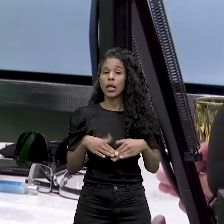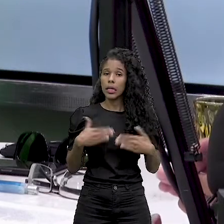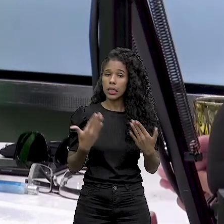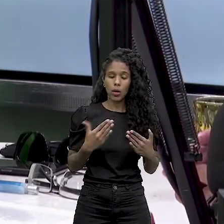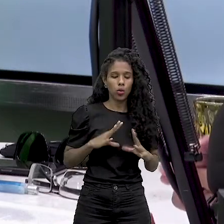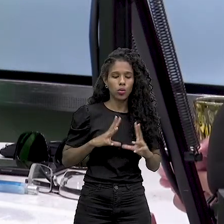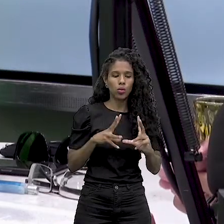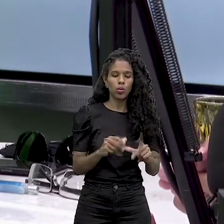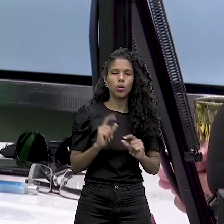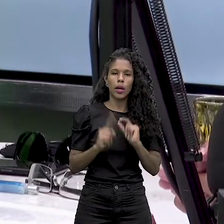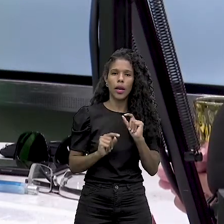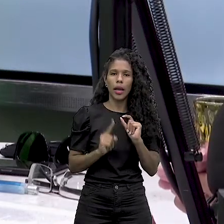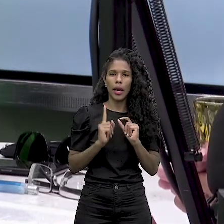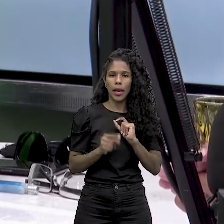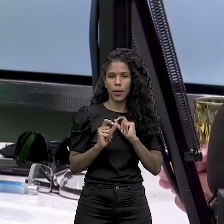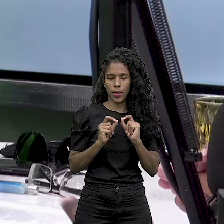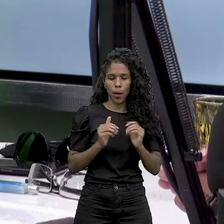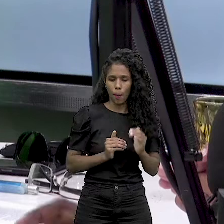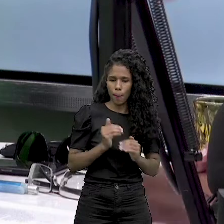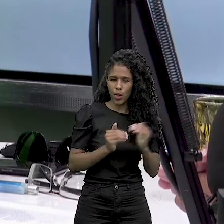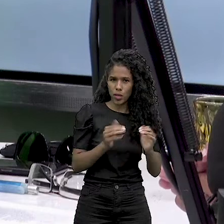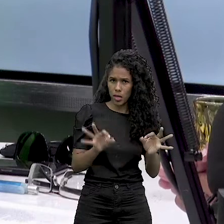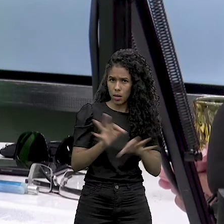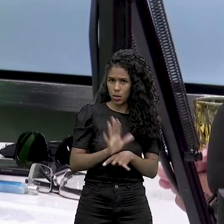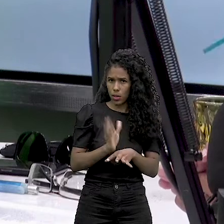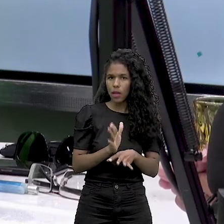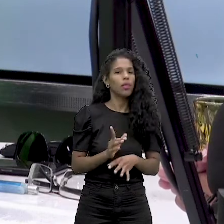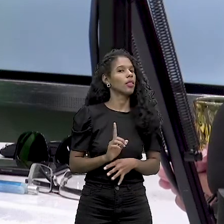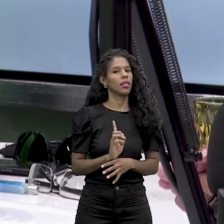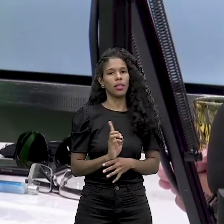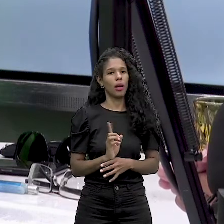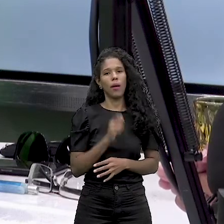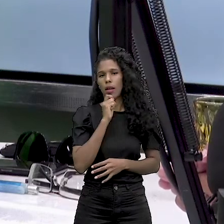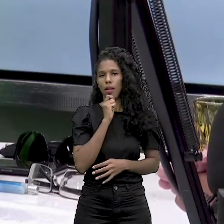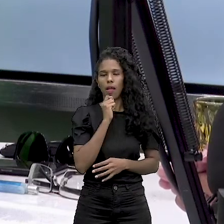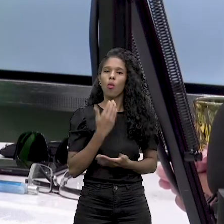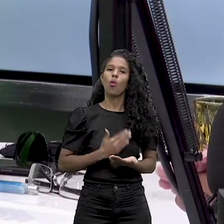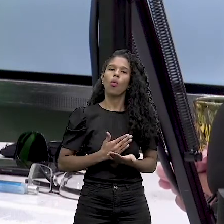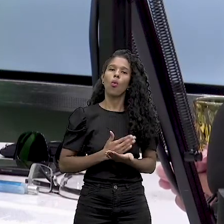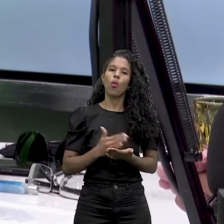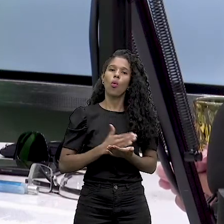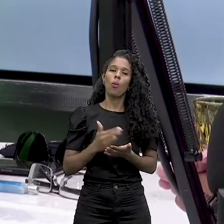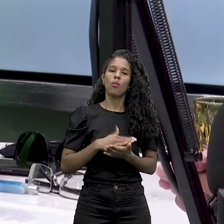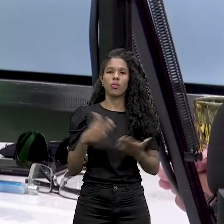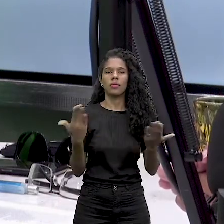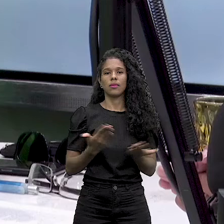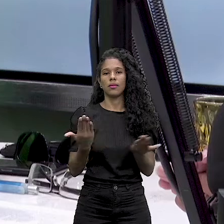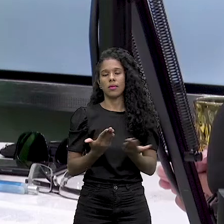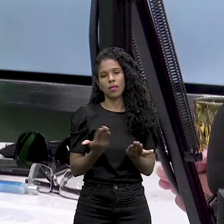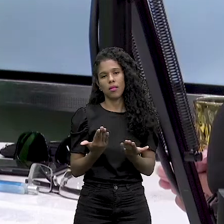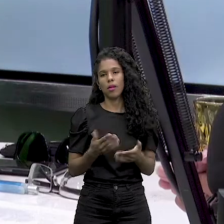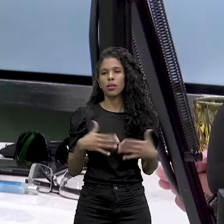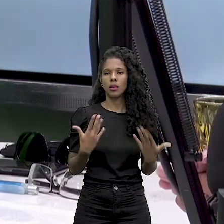está começando ainda, isso ainda nem impactou, na verdade, o tanto que precisa ser impactado diante da tecnologia que